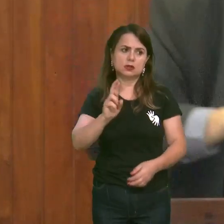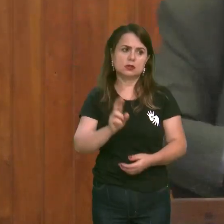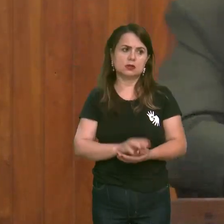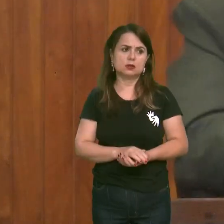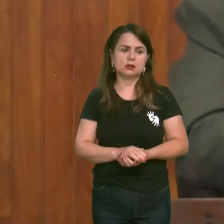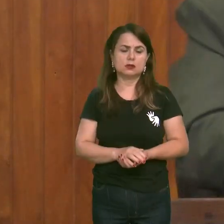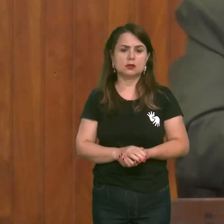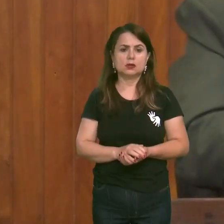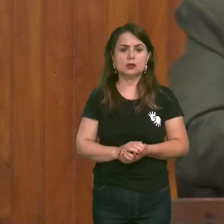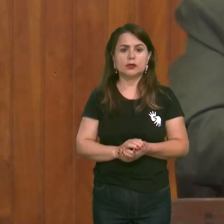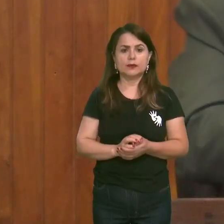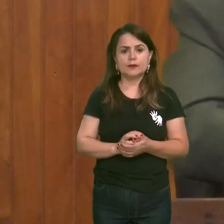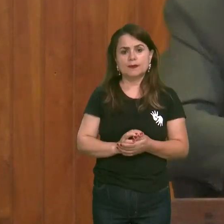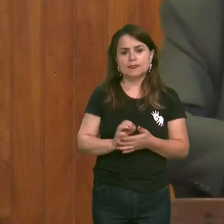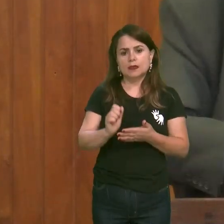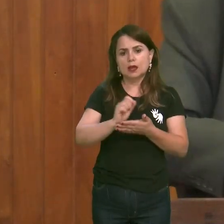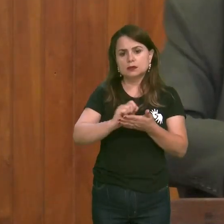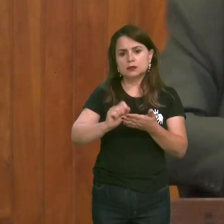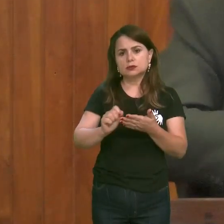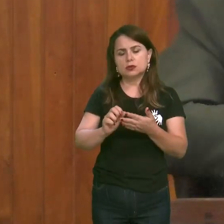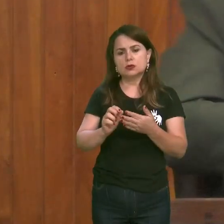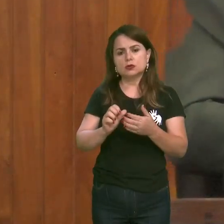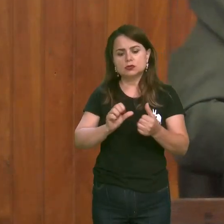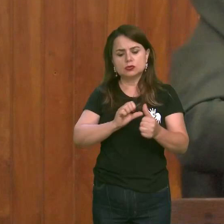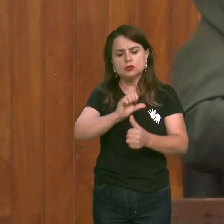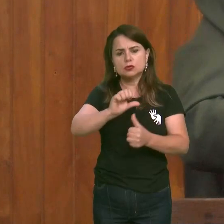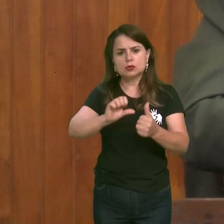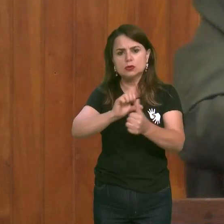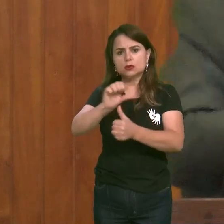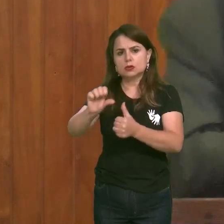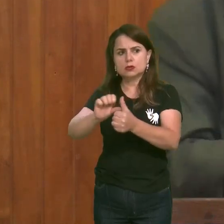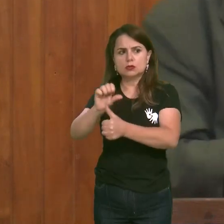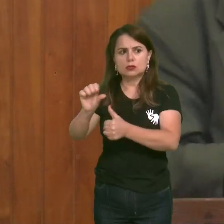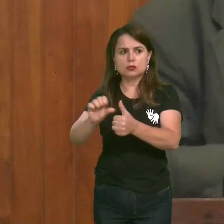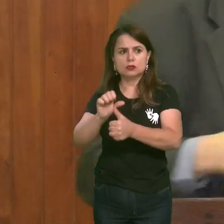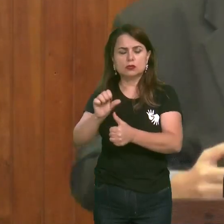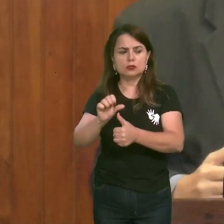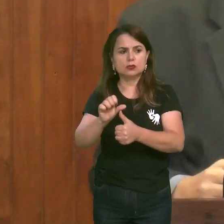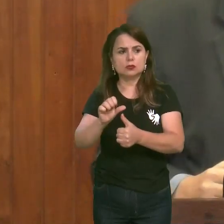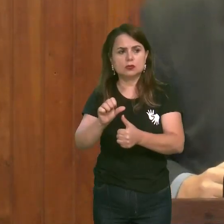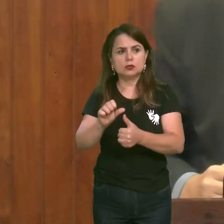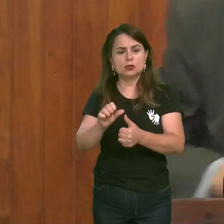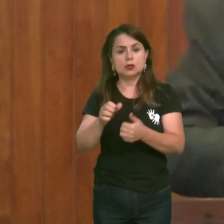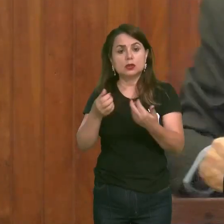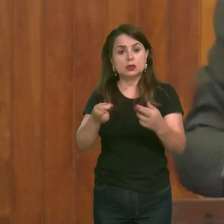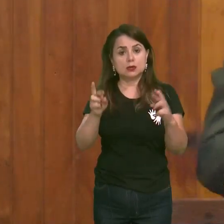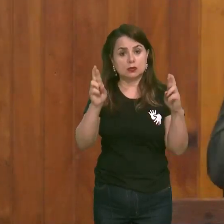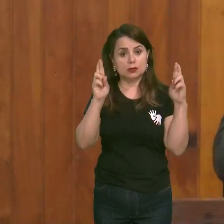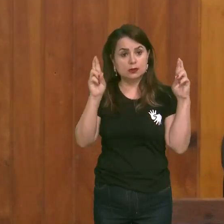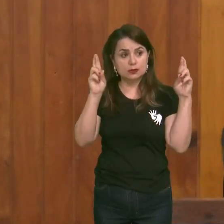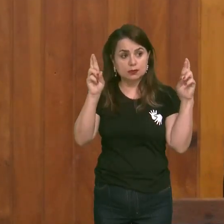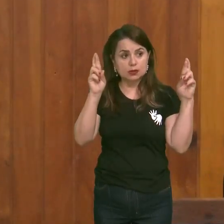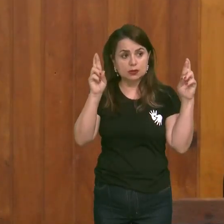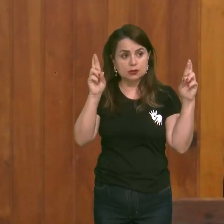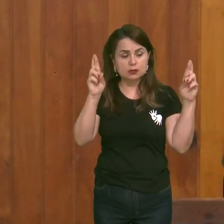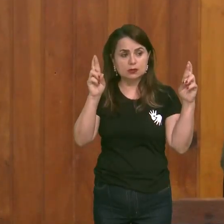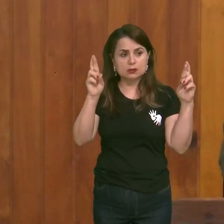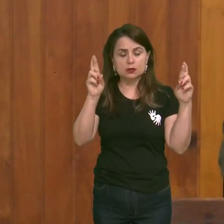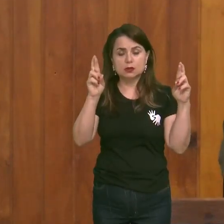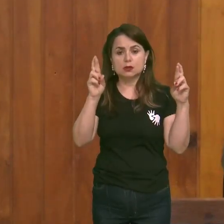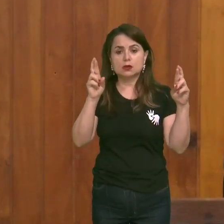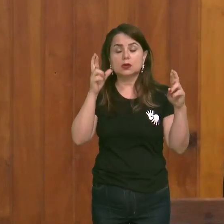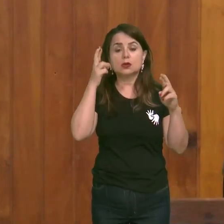mudando as rubricas mudando as alterações e aí sim a minha esperança que eles acham dentro dessa